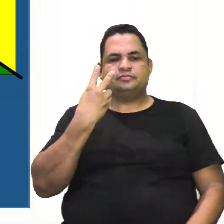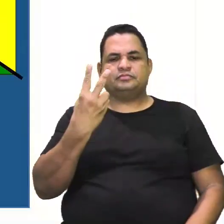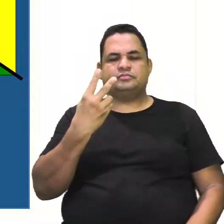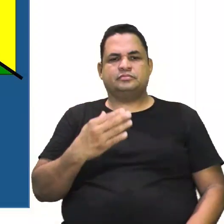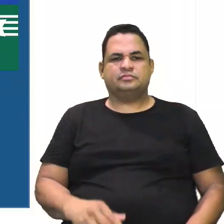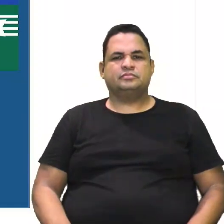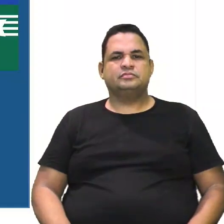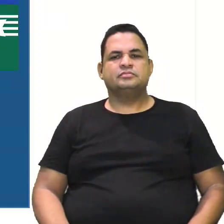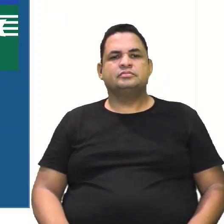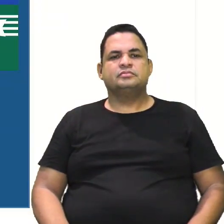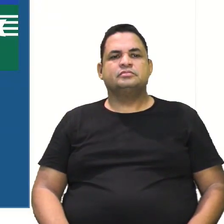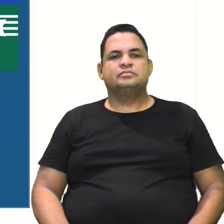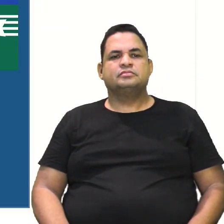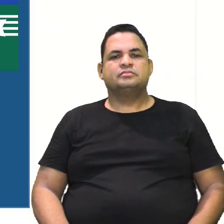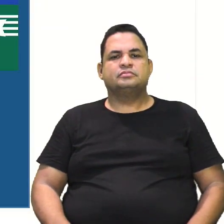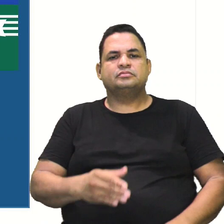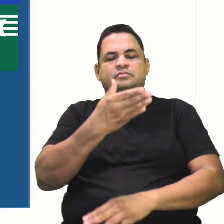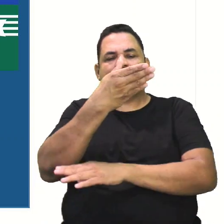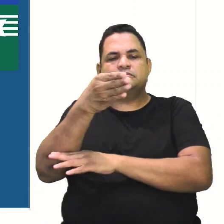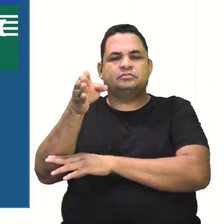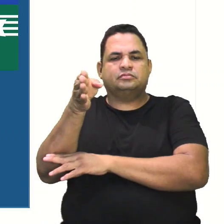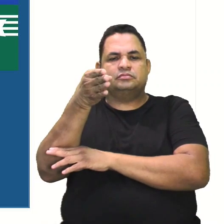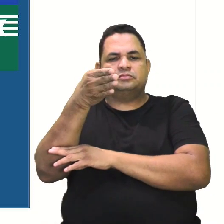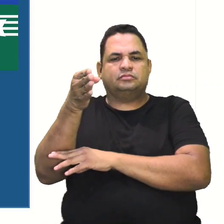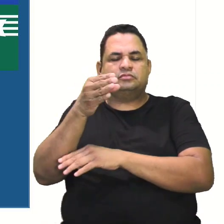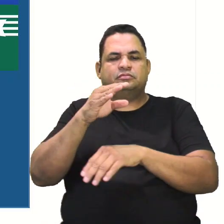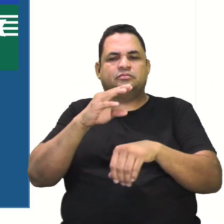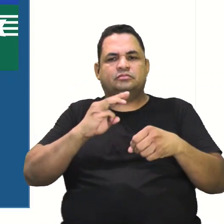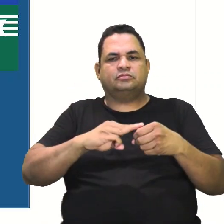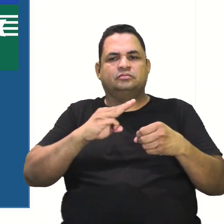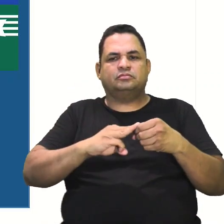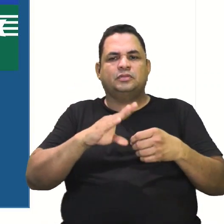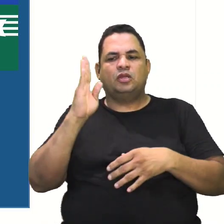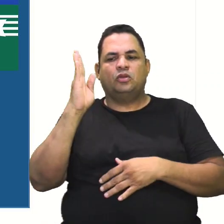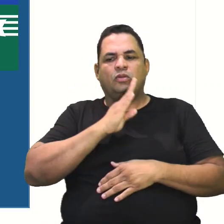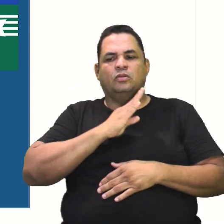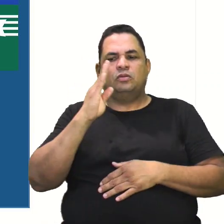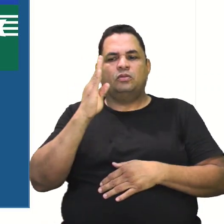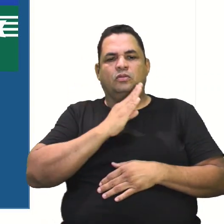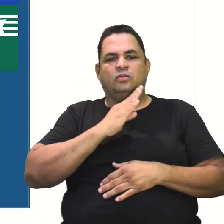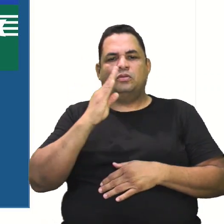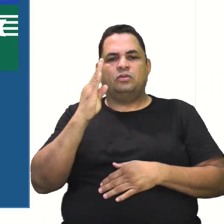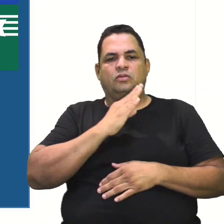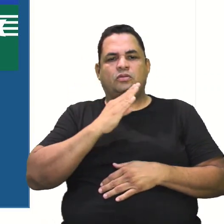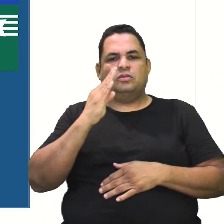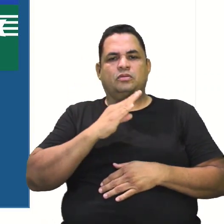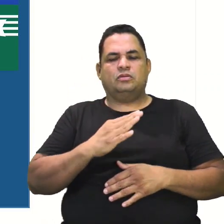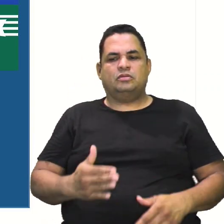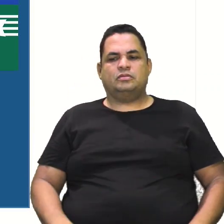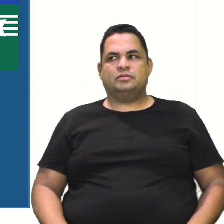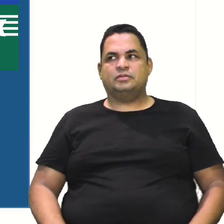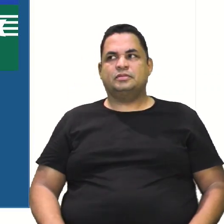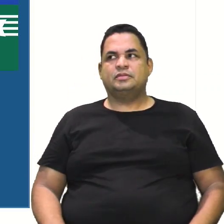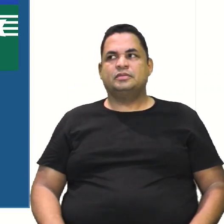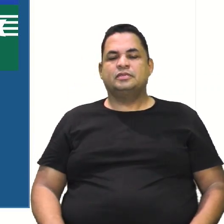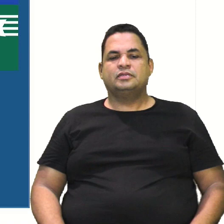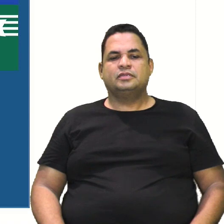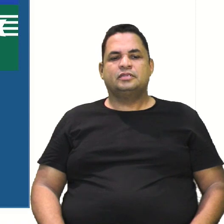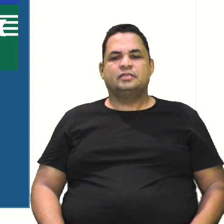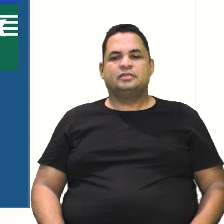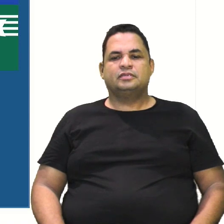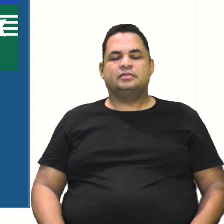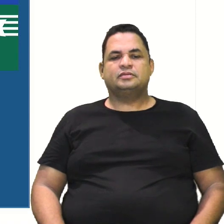2. Olha lá. A bandeira do município de Pimenta Bueno, olha aí que